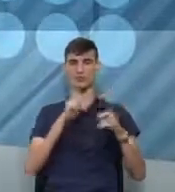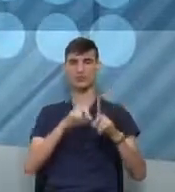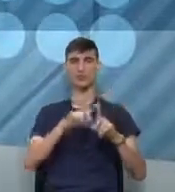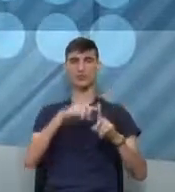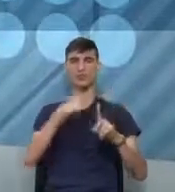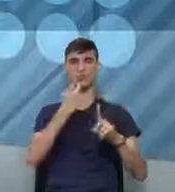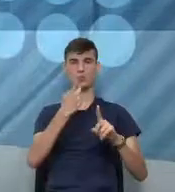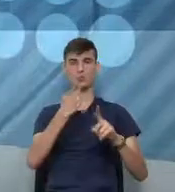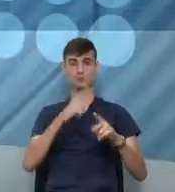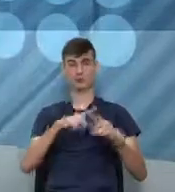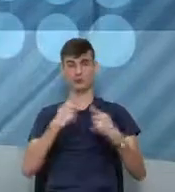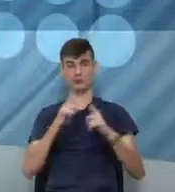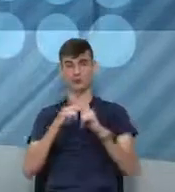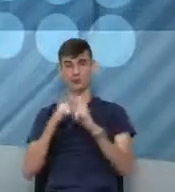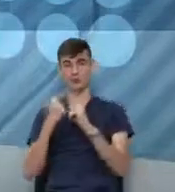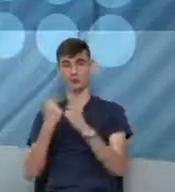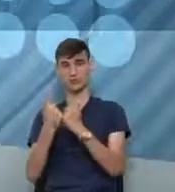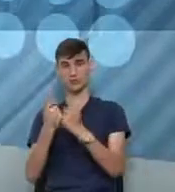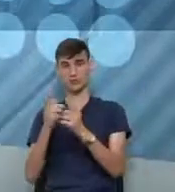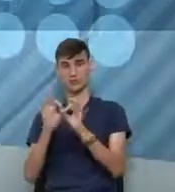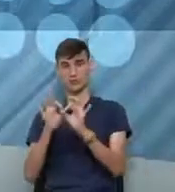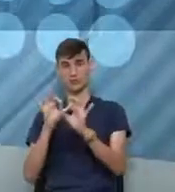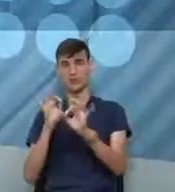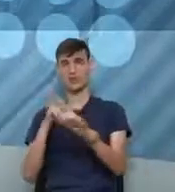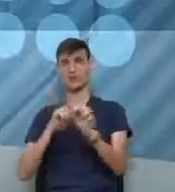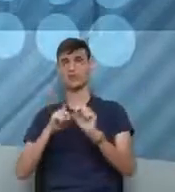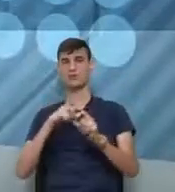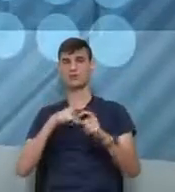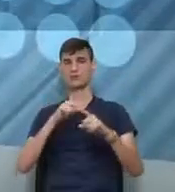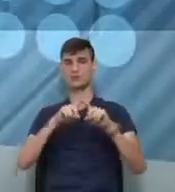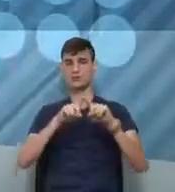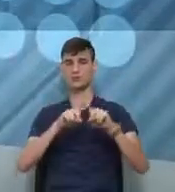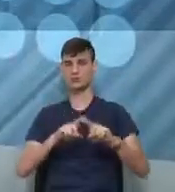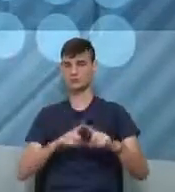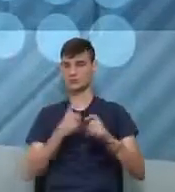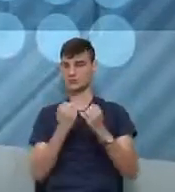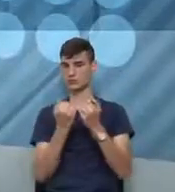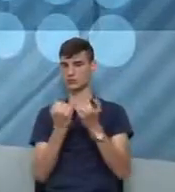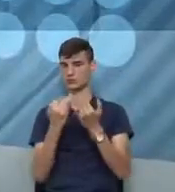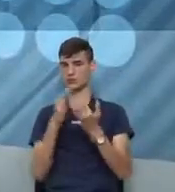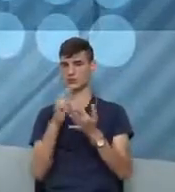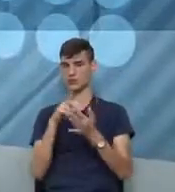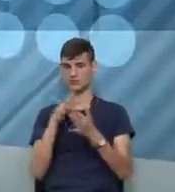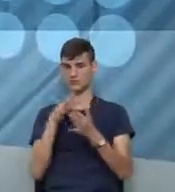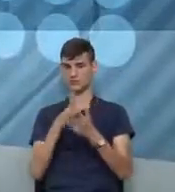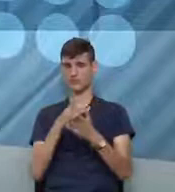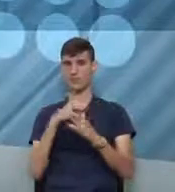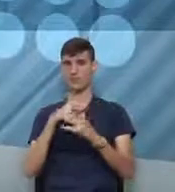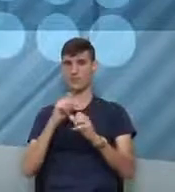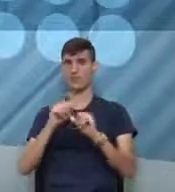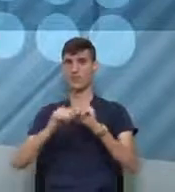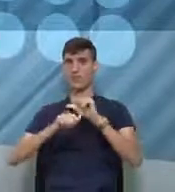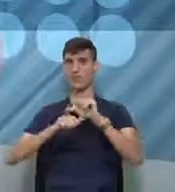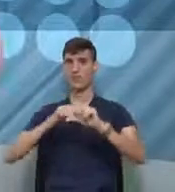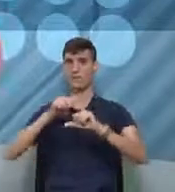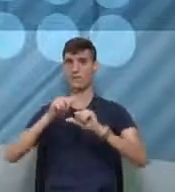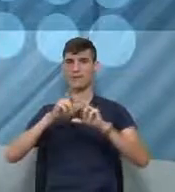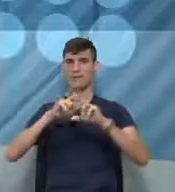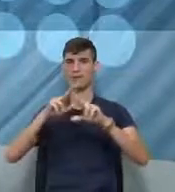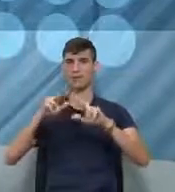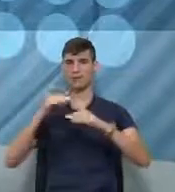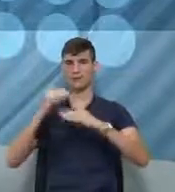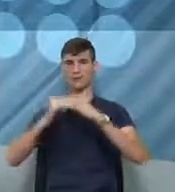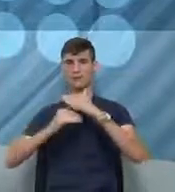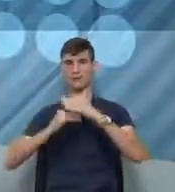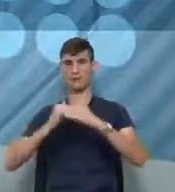próximo. Já a geométrica é quando eu multiplico por uma razão o termo e ele vai me dando os outros